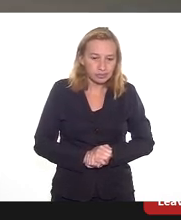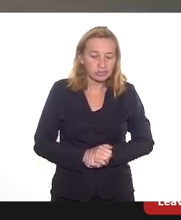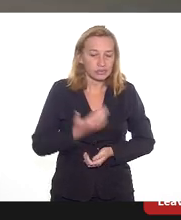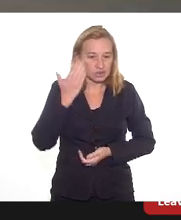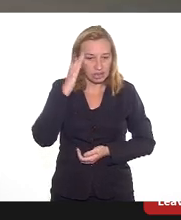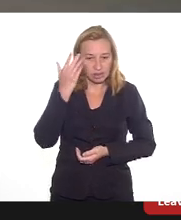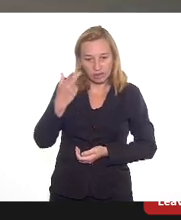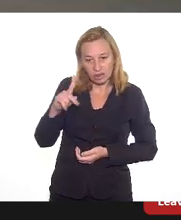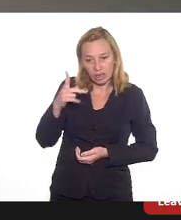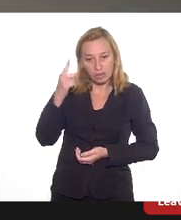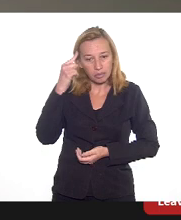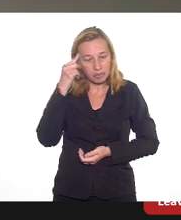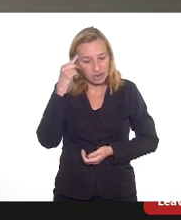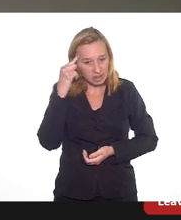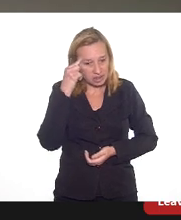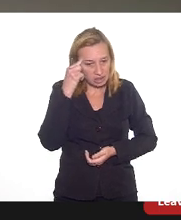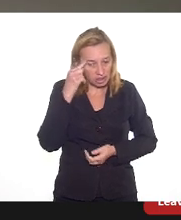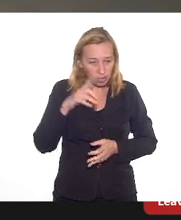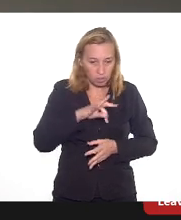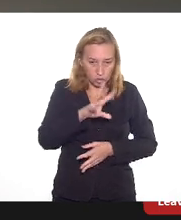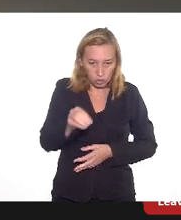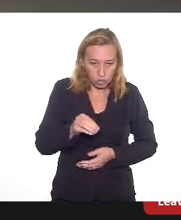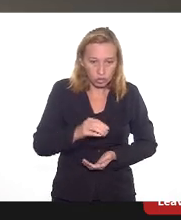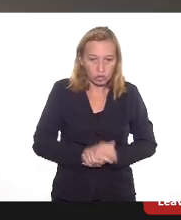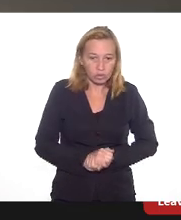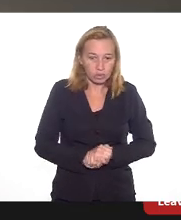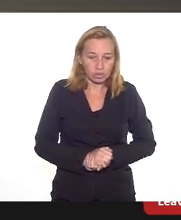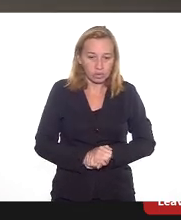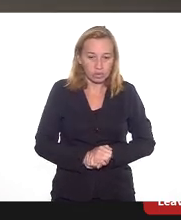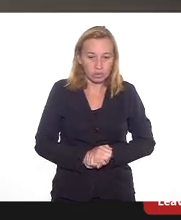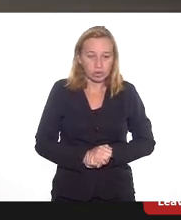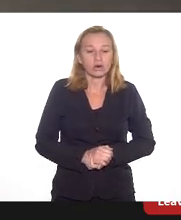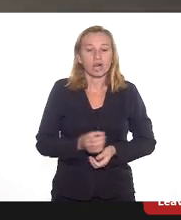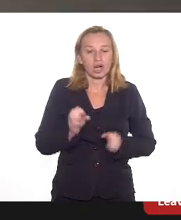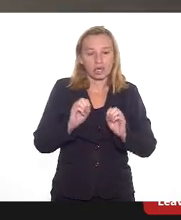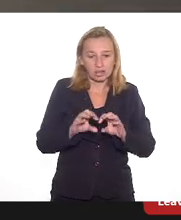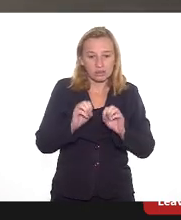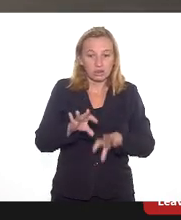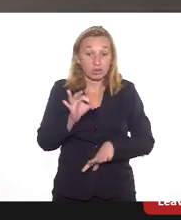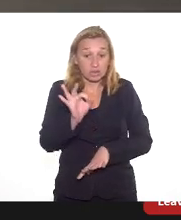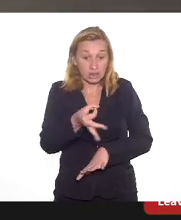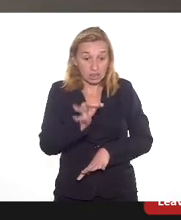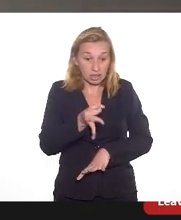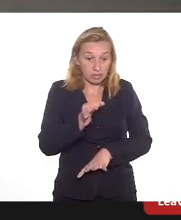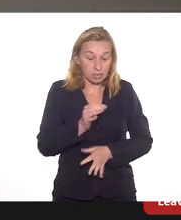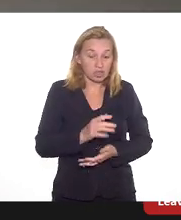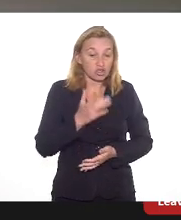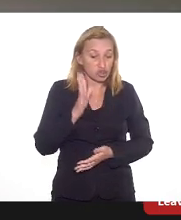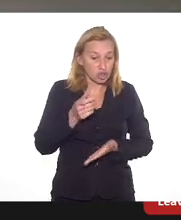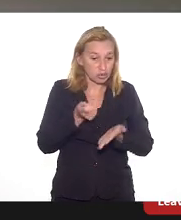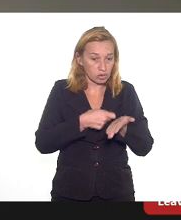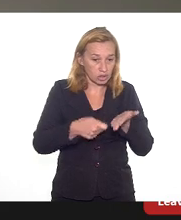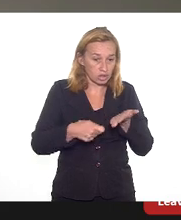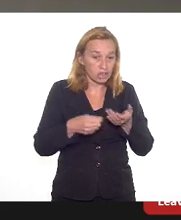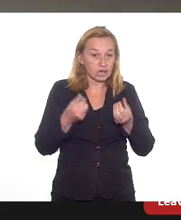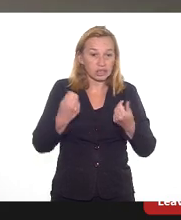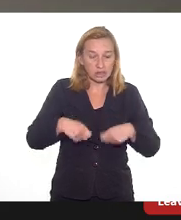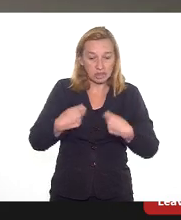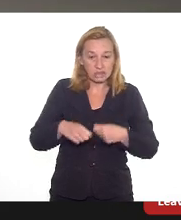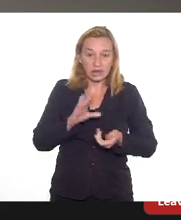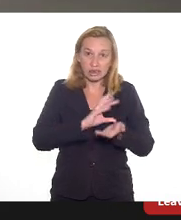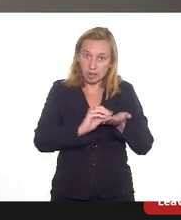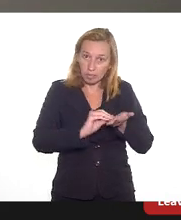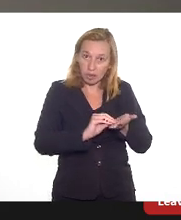dele pensar, mas pensar como um todo. Tá? E a educação, certamente, eu já botei aqui anotado, a necessidade da